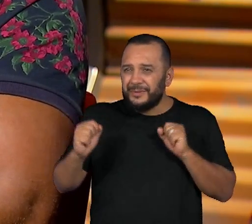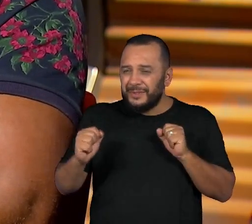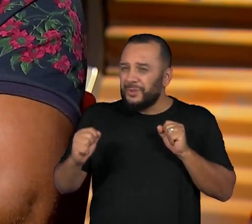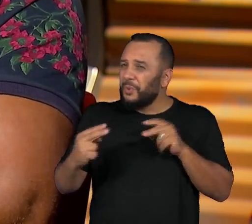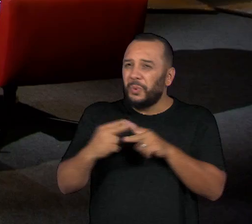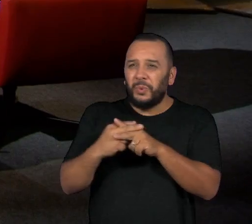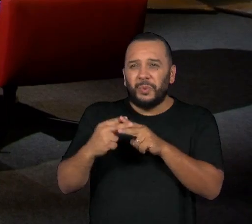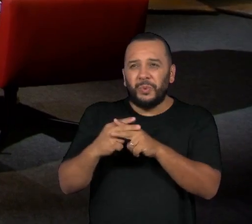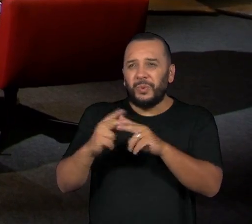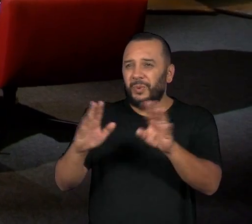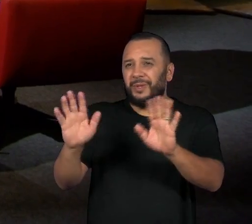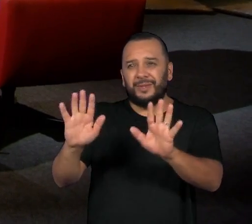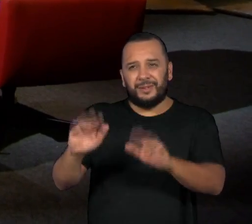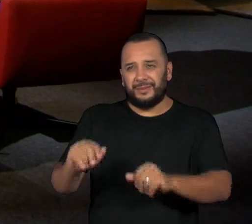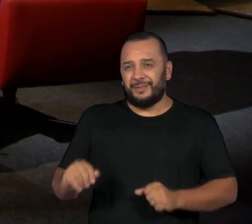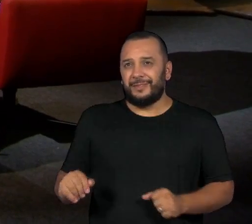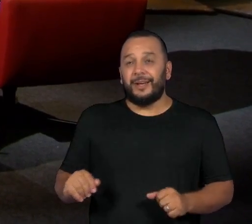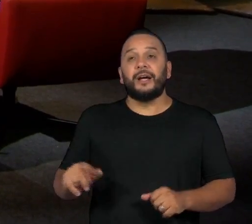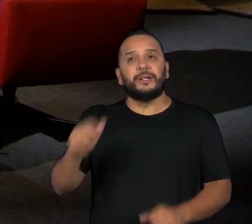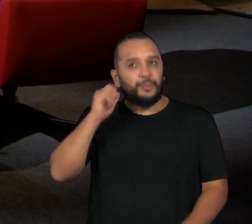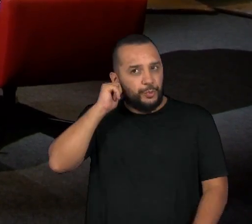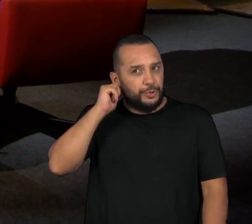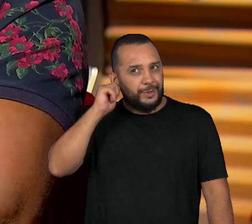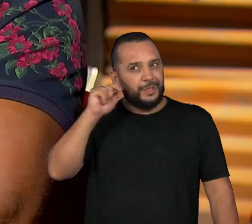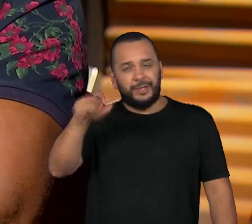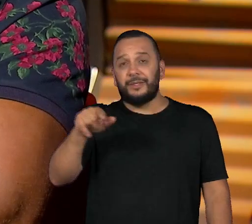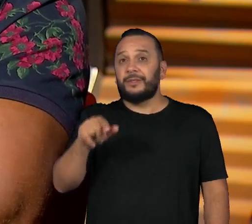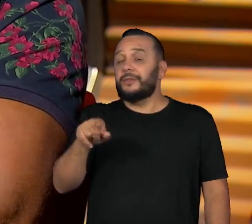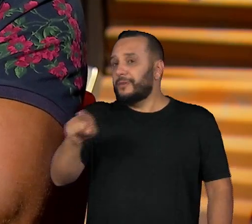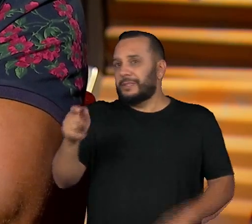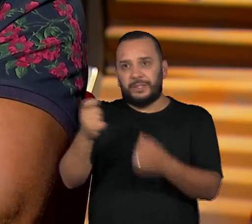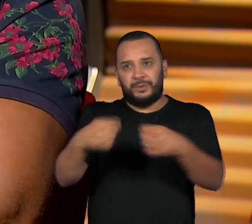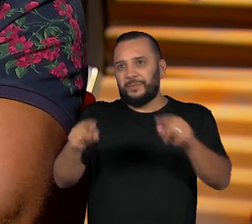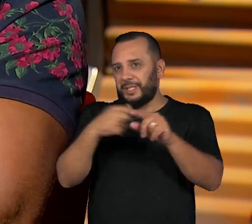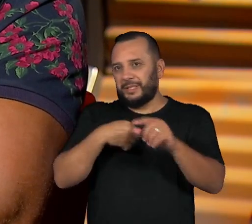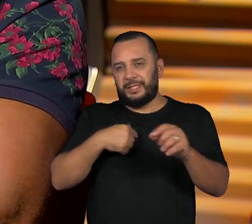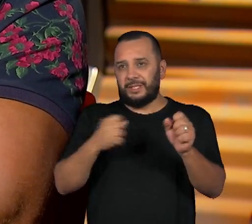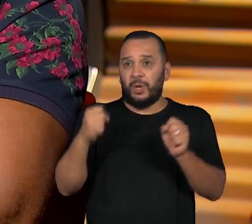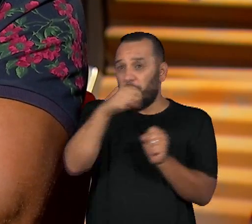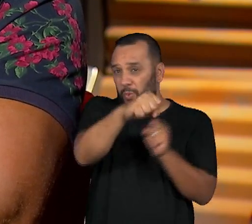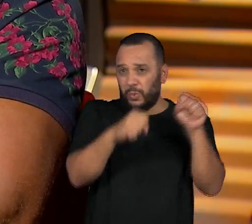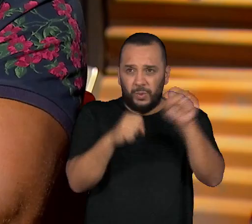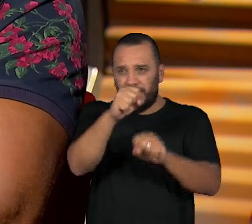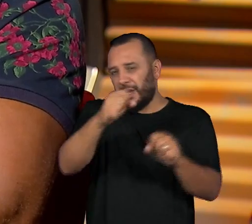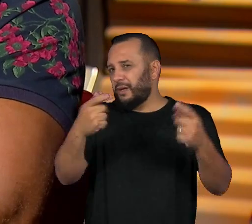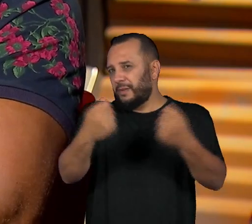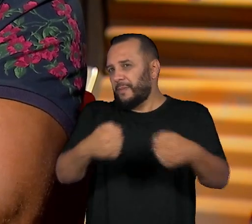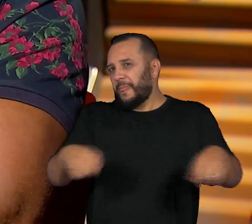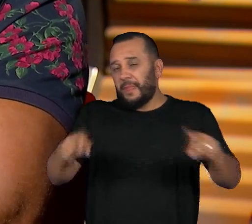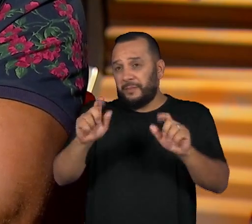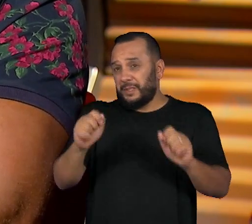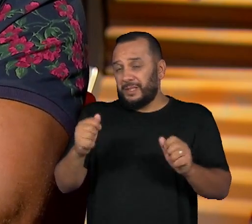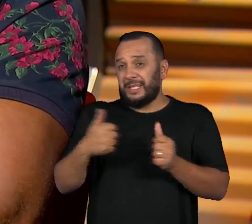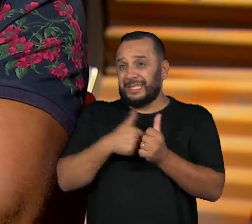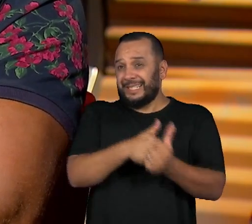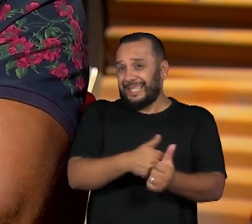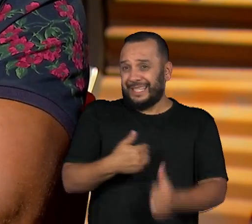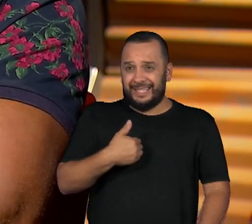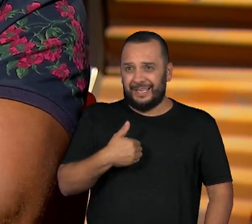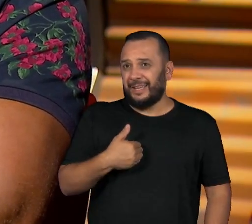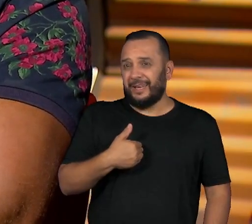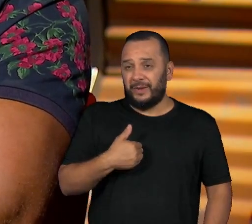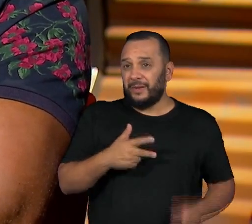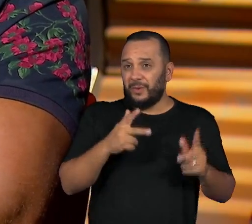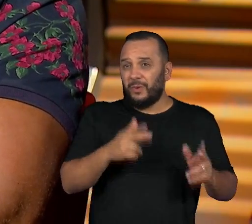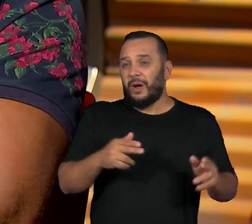luta, não. De vez em quando eu puxo a orelha e falo, cara, você não precisa lutar. Você não precisa seguir o mesmo caminho dos malucos